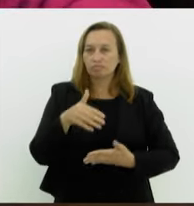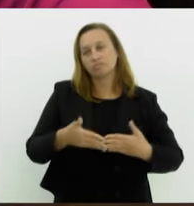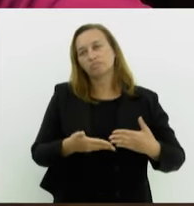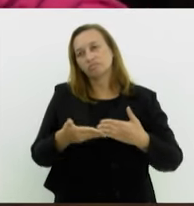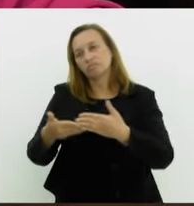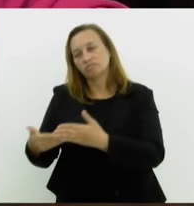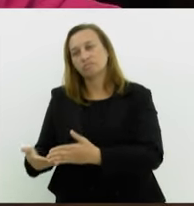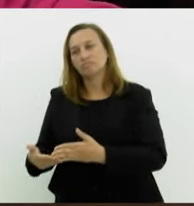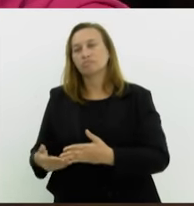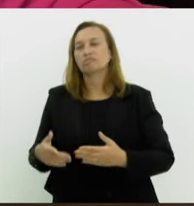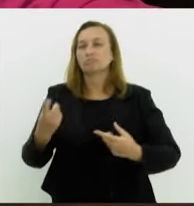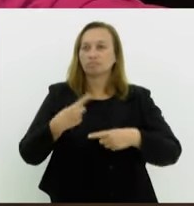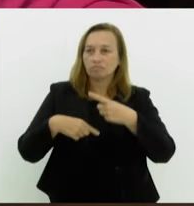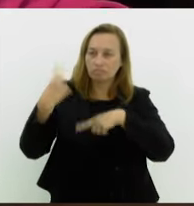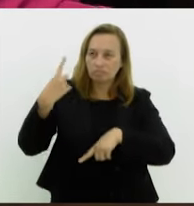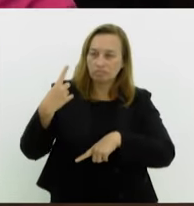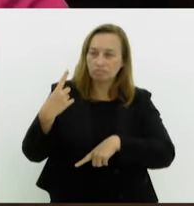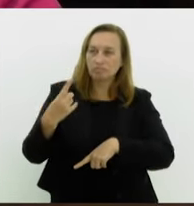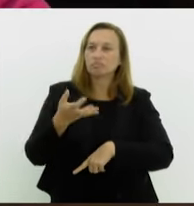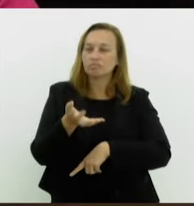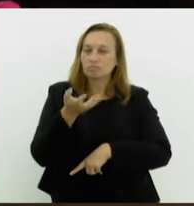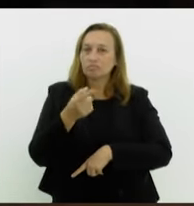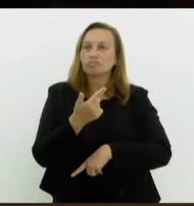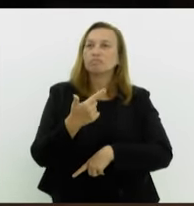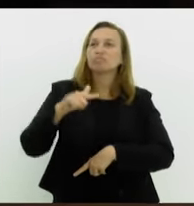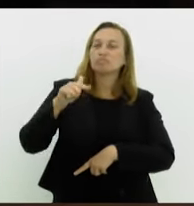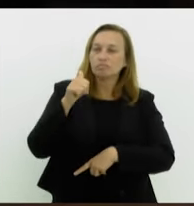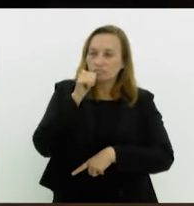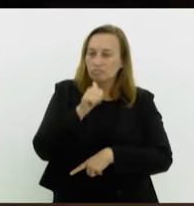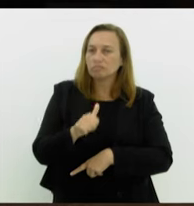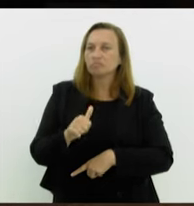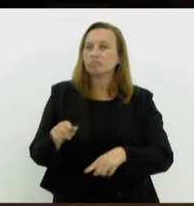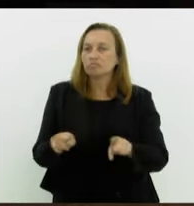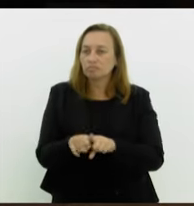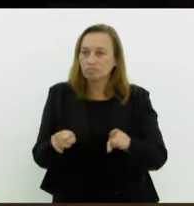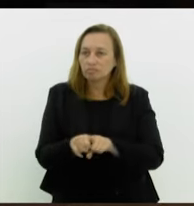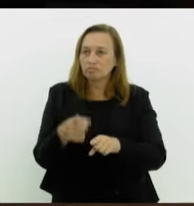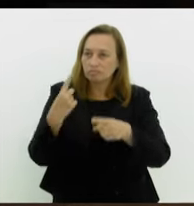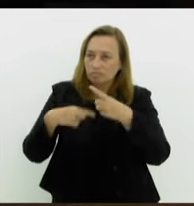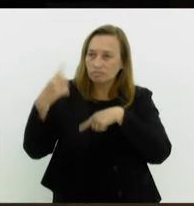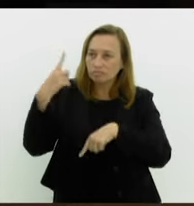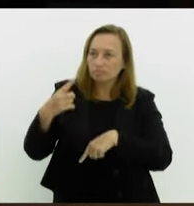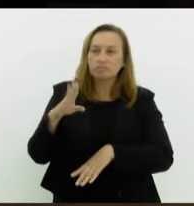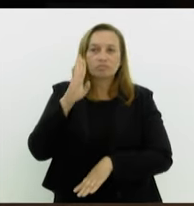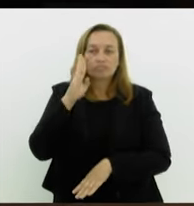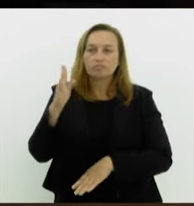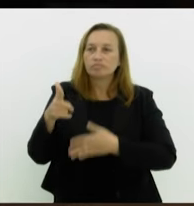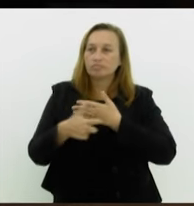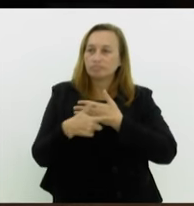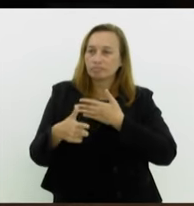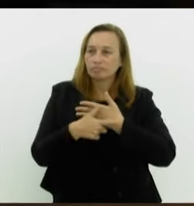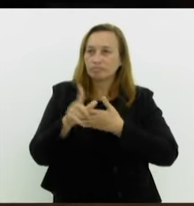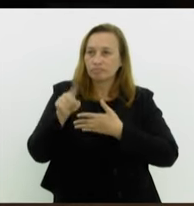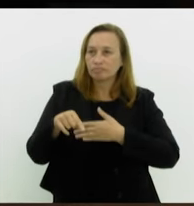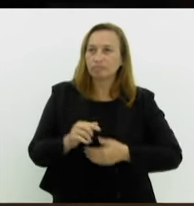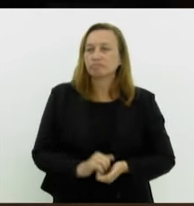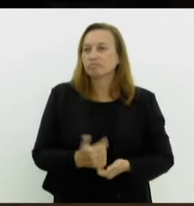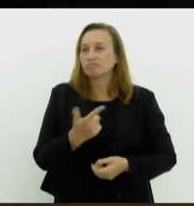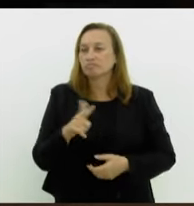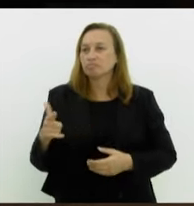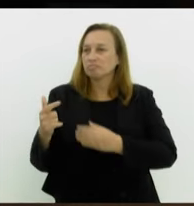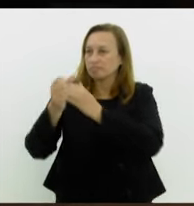e que foi de sucesso e que ela que ela quer que outras venham atrás O Nosso principal papel é esse não existe